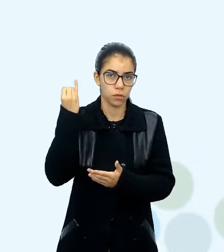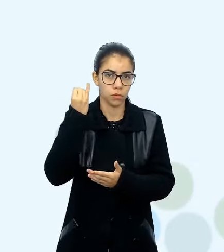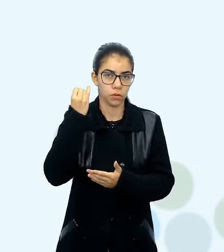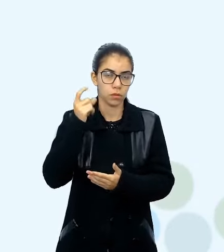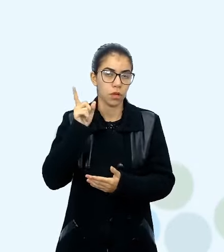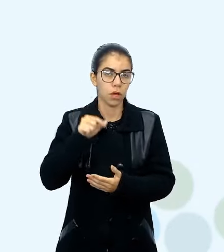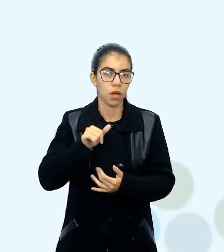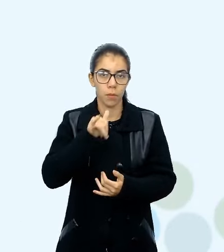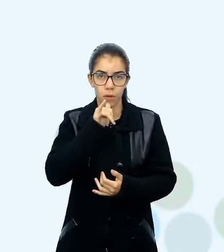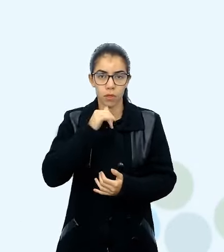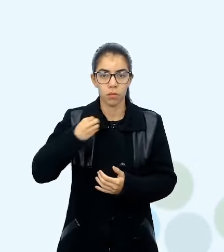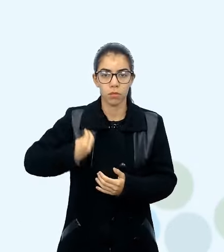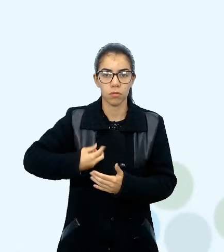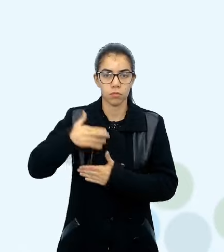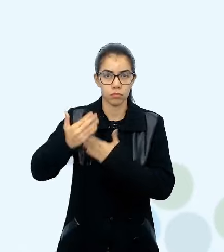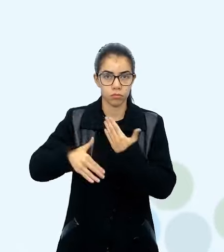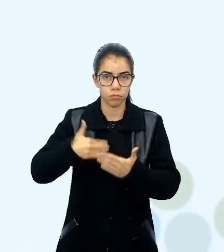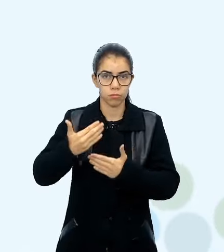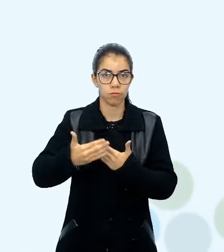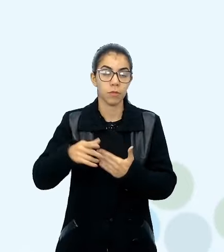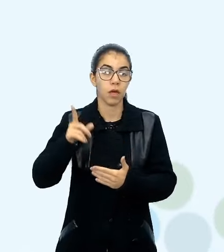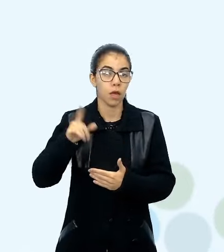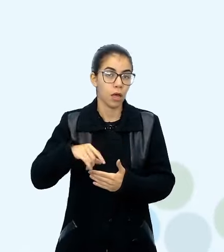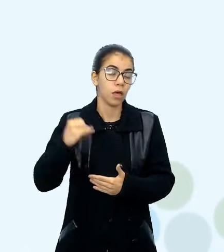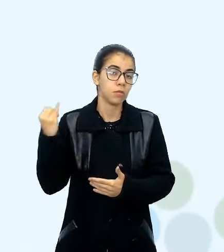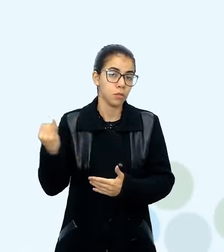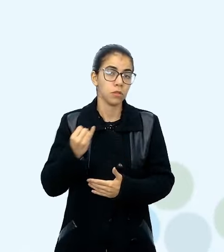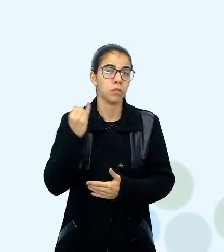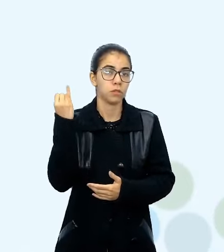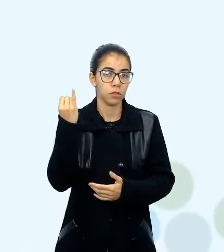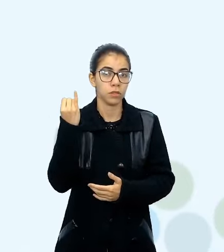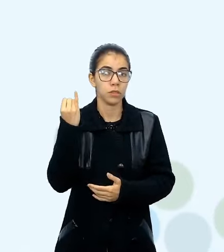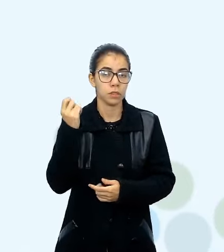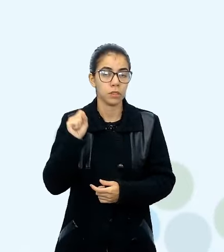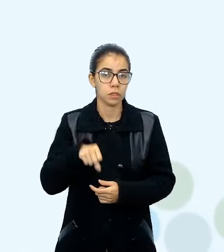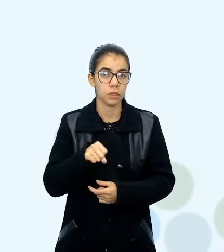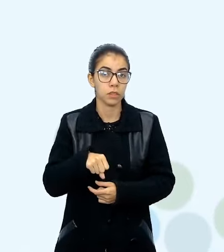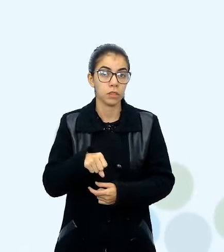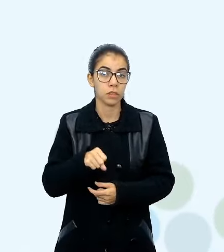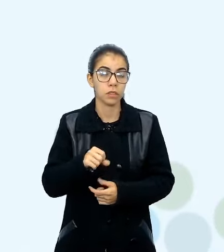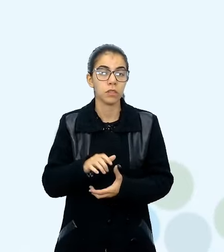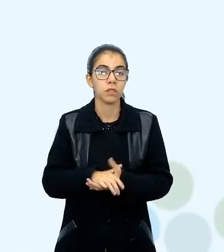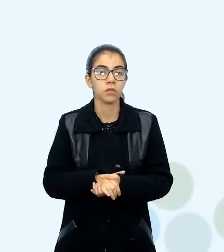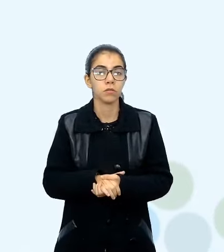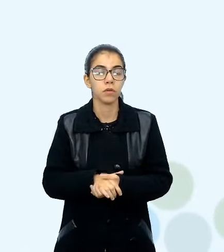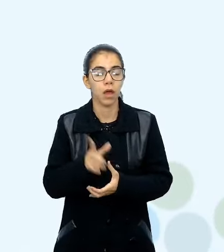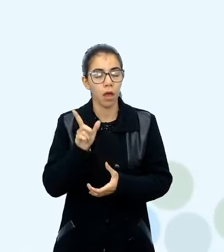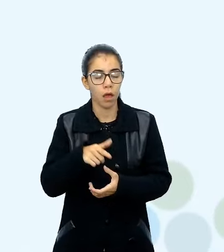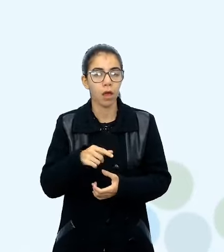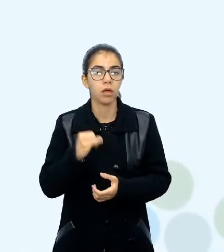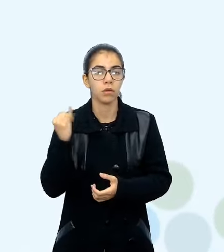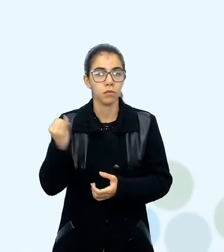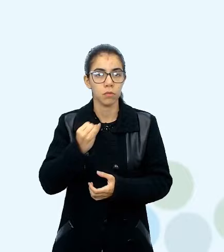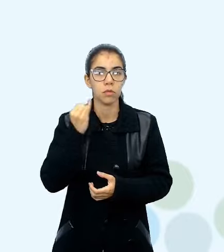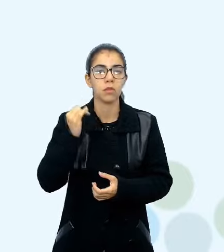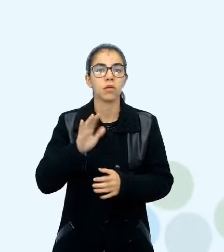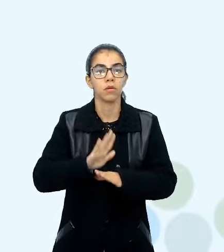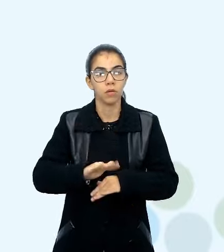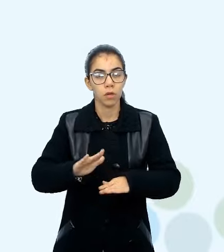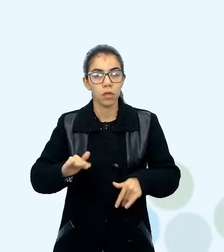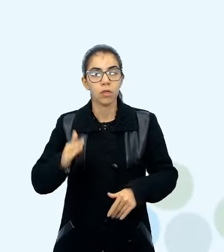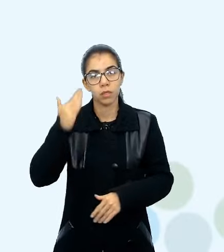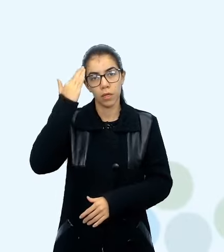A rotina é algo bastante importante porque ela se torna previsível, né? O quanto que a criança vai